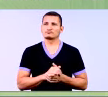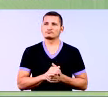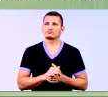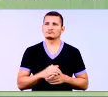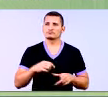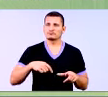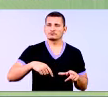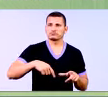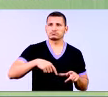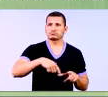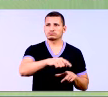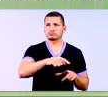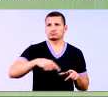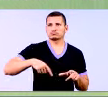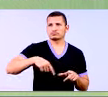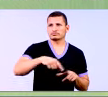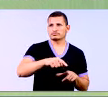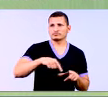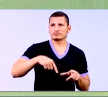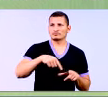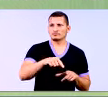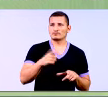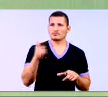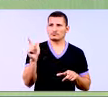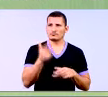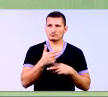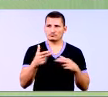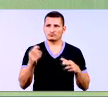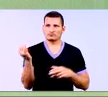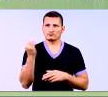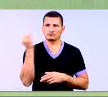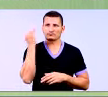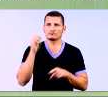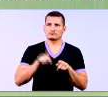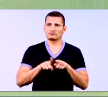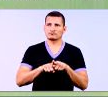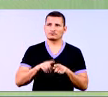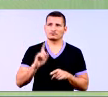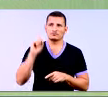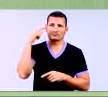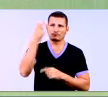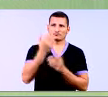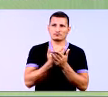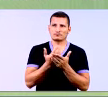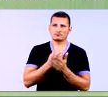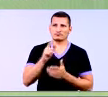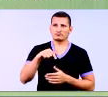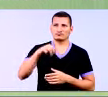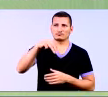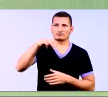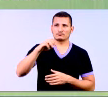viagem. Outra coisa muito importante que surge aqui, a gente vai ver na aula que vem, é a tal da memória cache. O que é